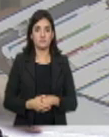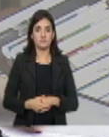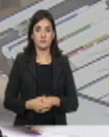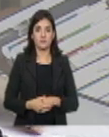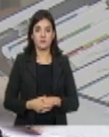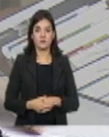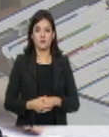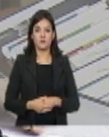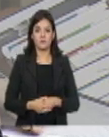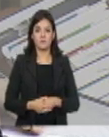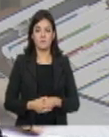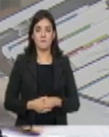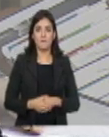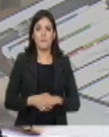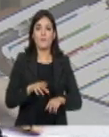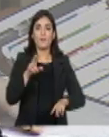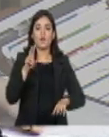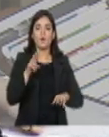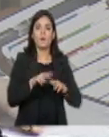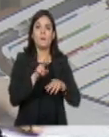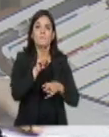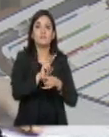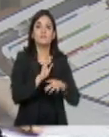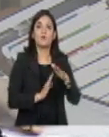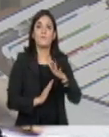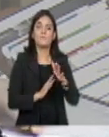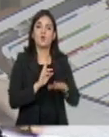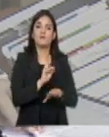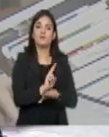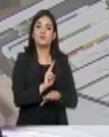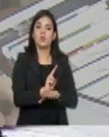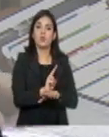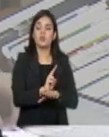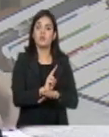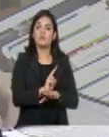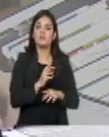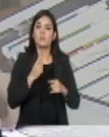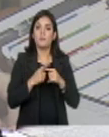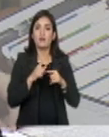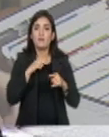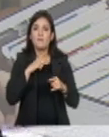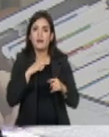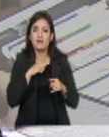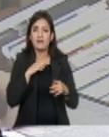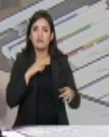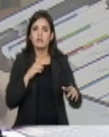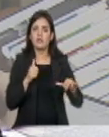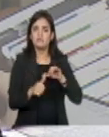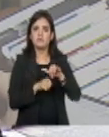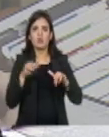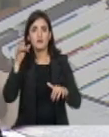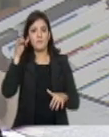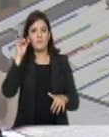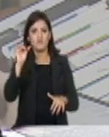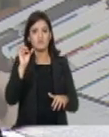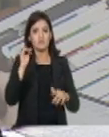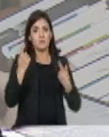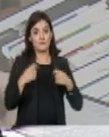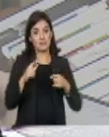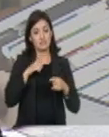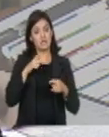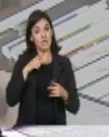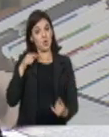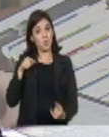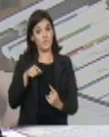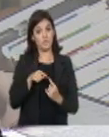feita a título de execução provisória, para que ela seja convolada numa preventiva, é preciso haver uma provocação, porque